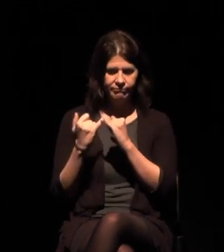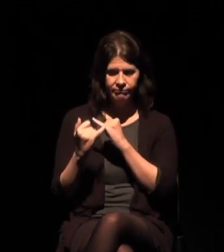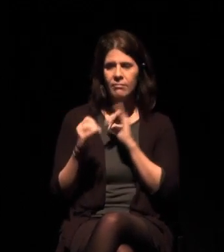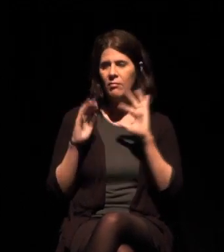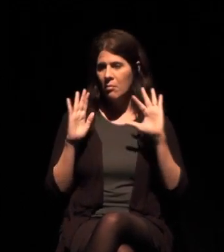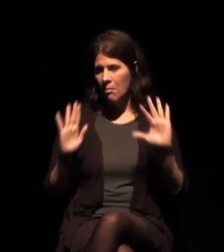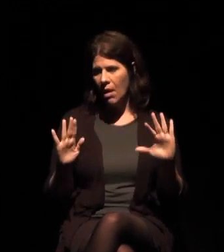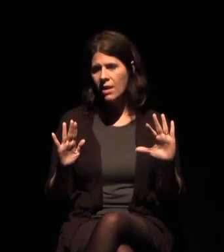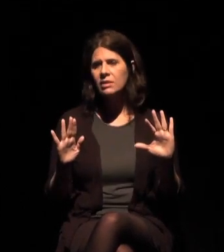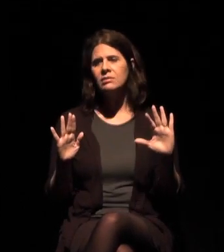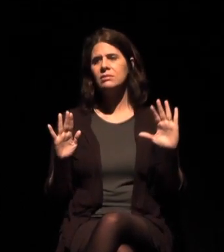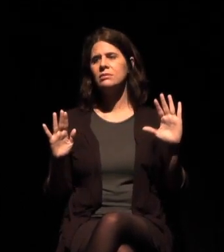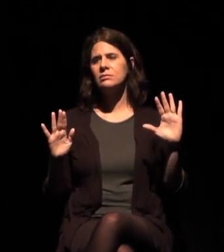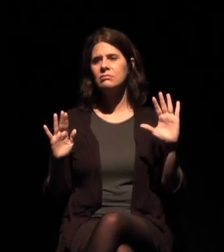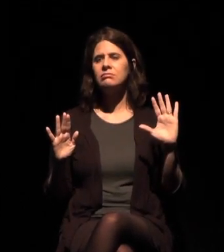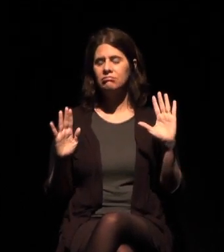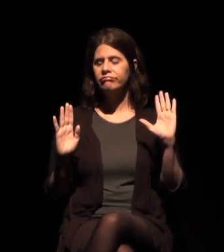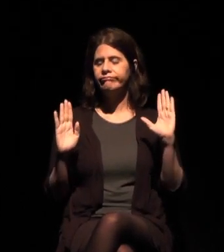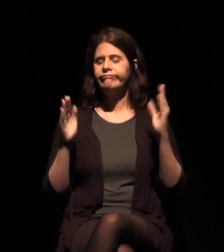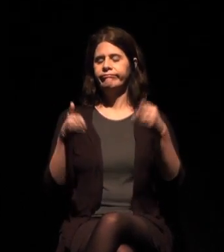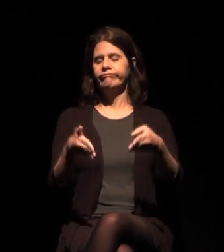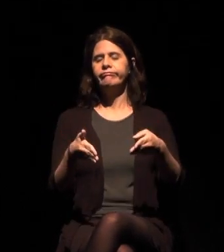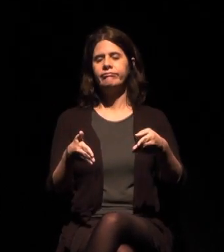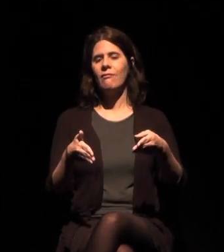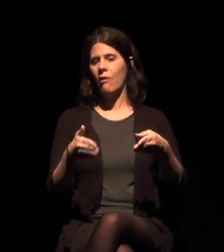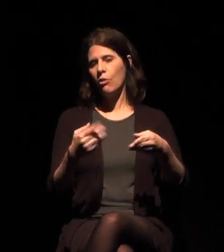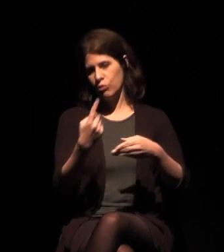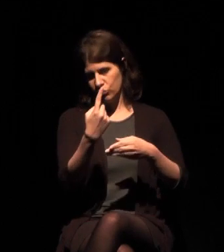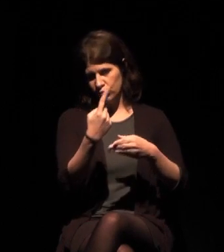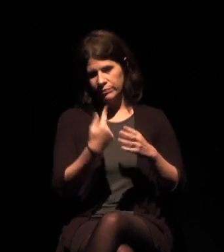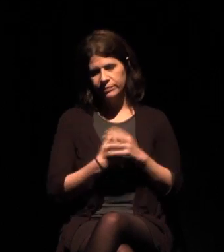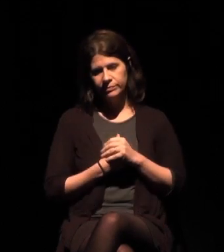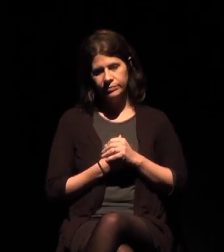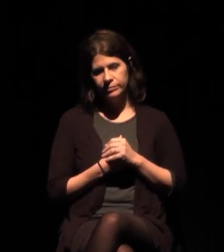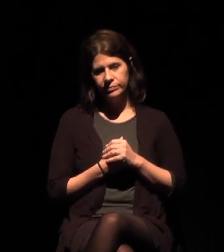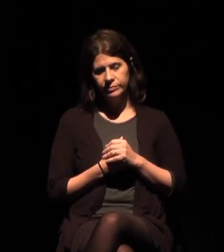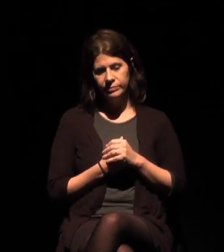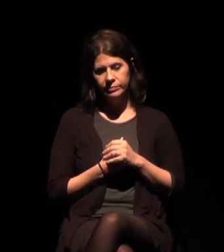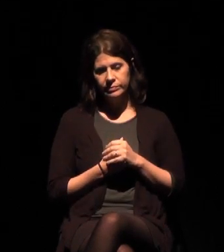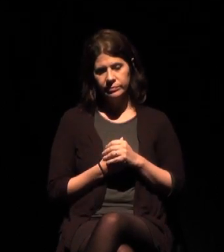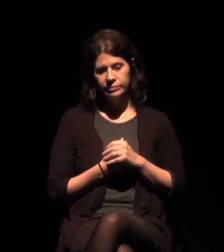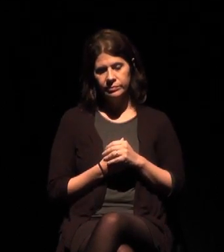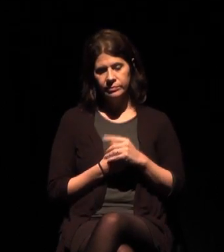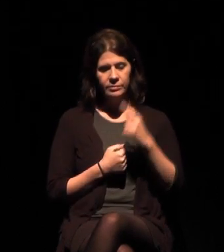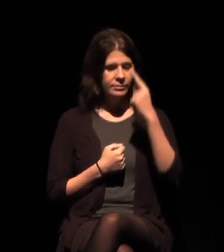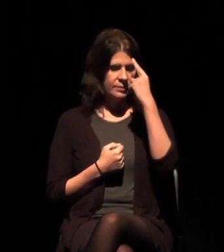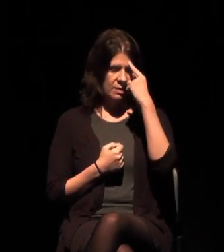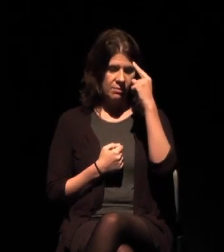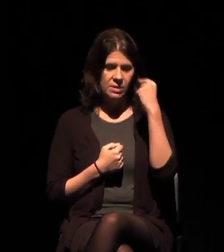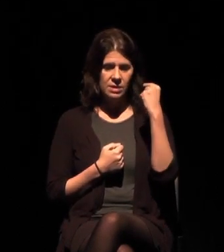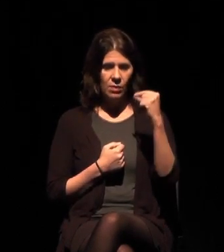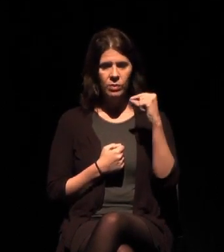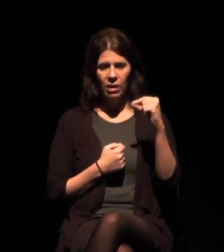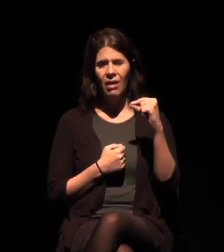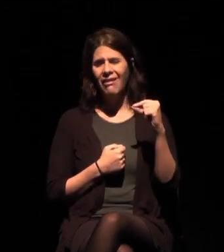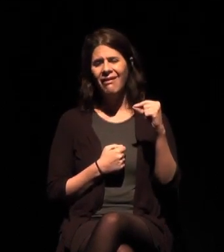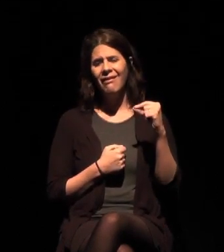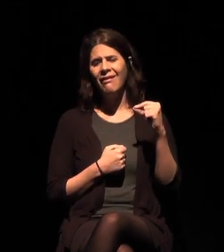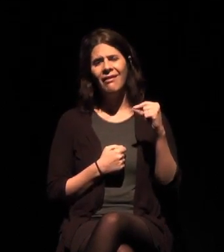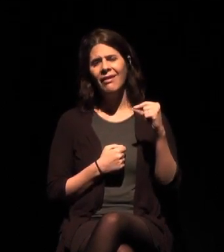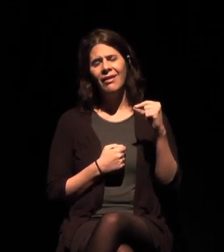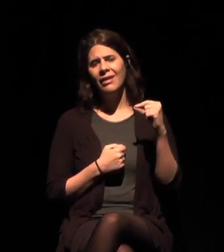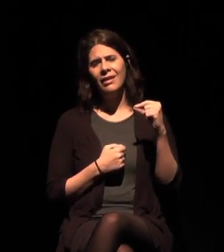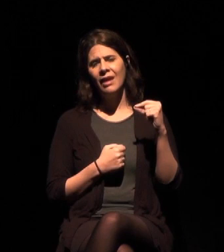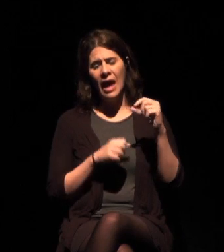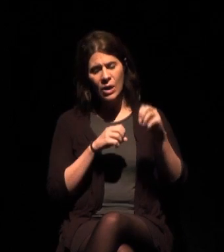metem para a mesma questão é que de facto no limite para que então essa defesa do